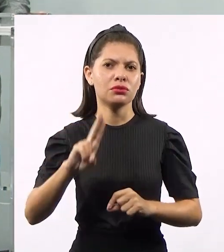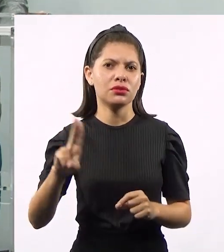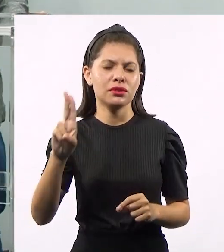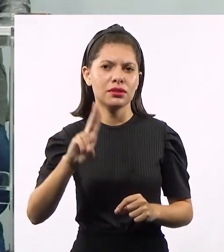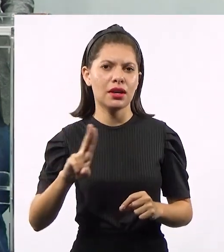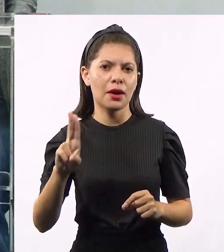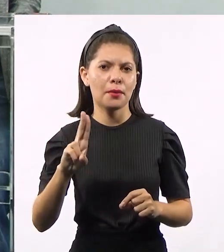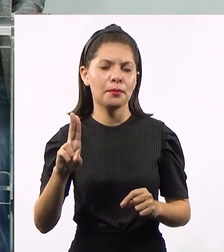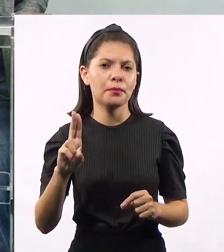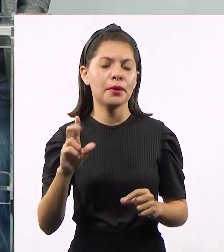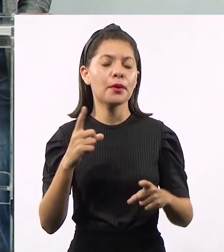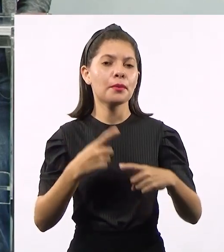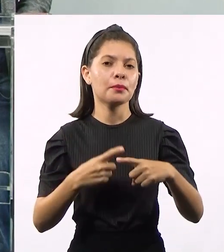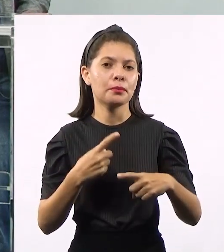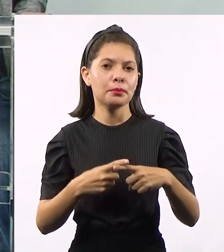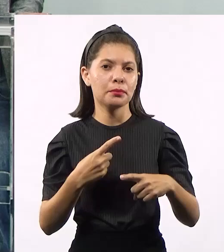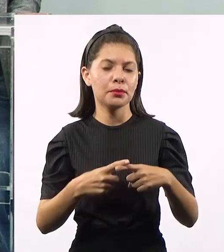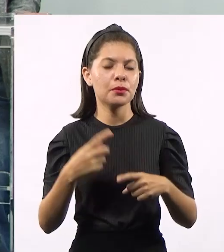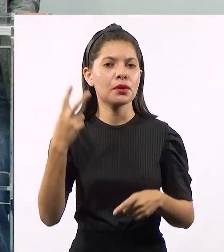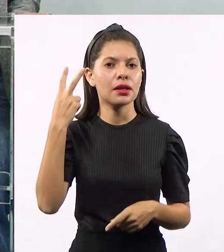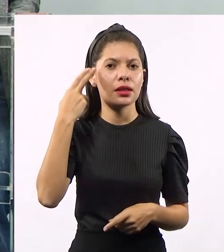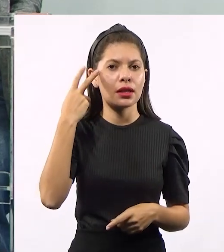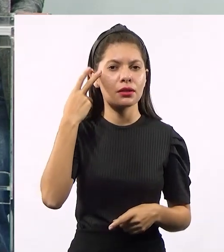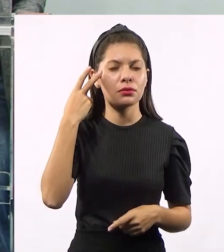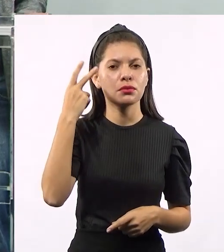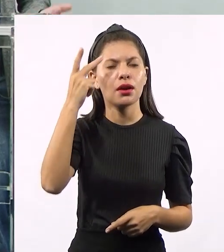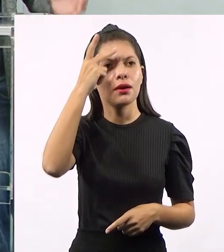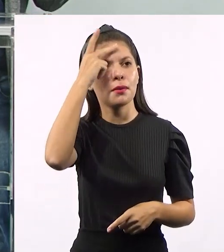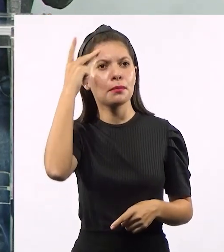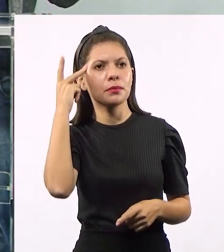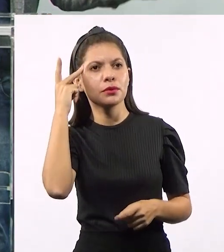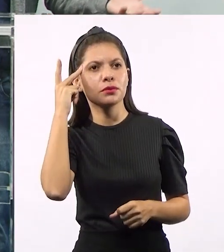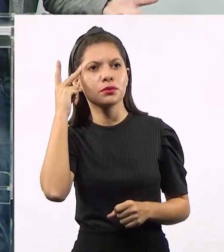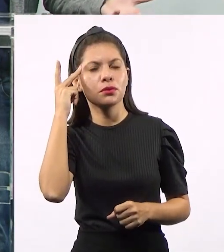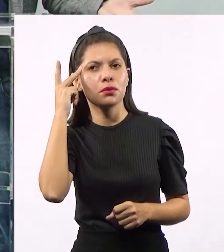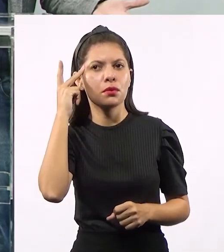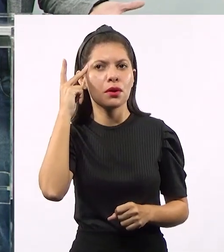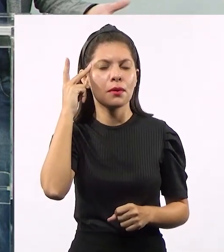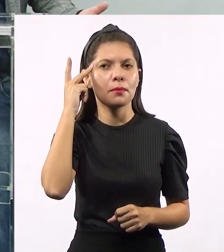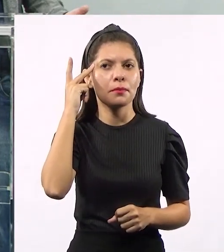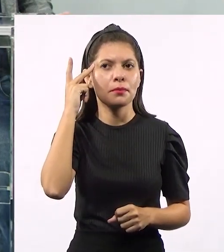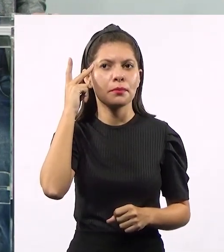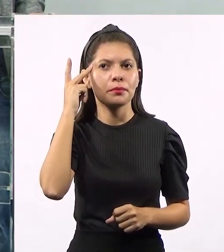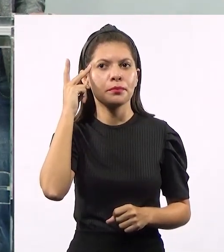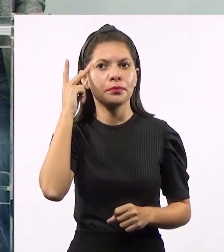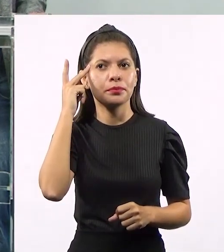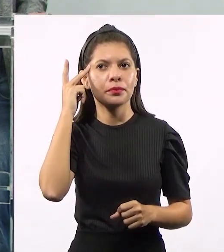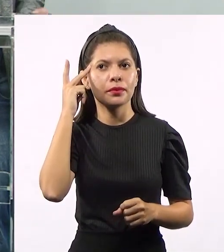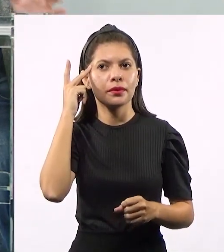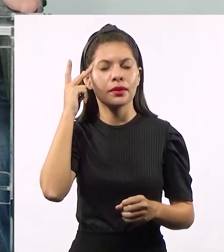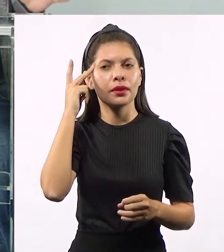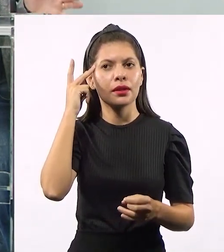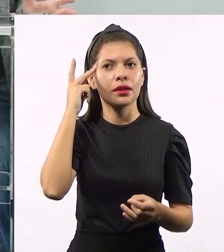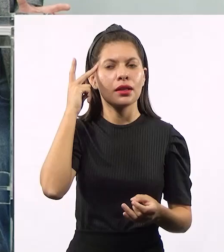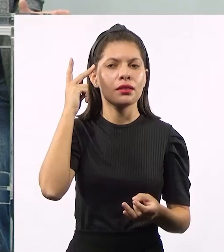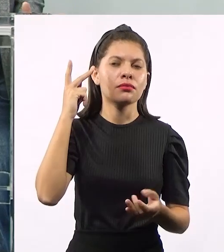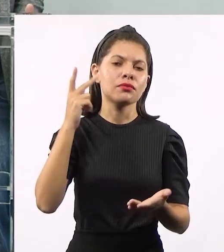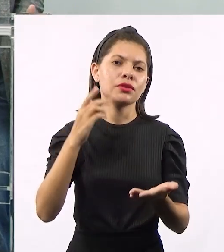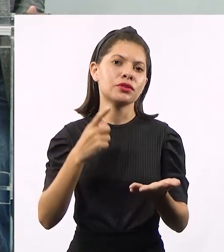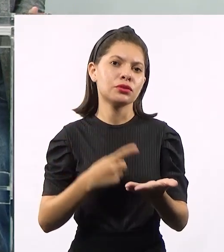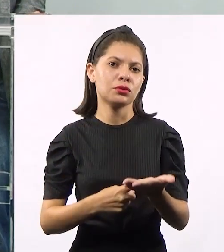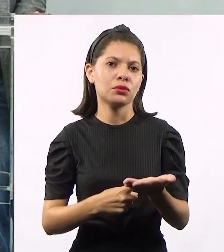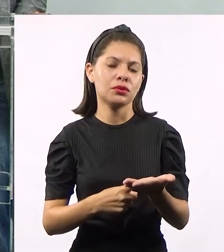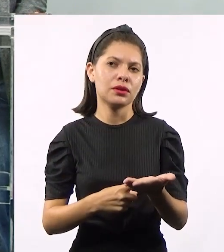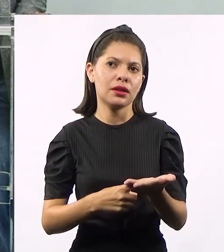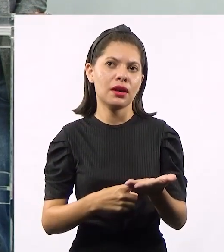indivíduo de marcar o ponto médio, para ele nem discordar e nem concordar. Ele fica indiferente à